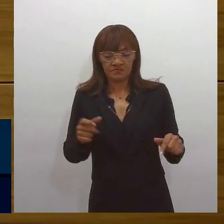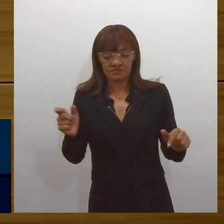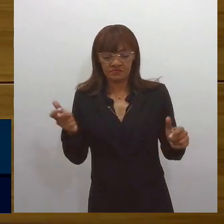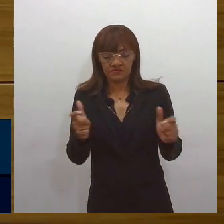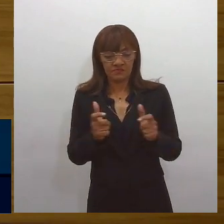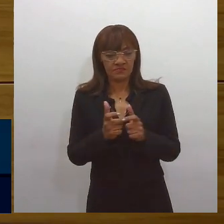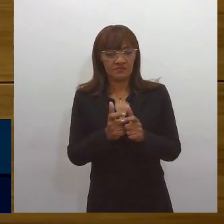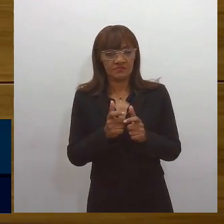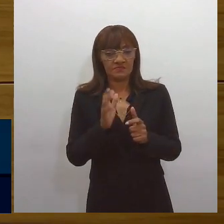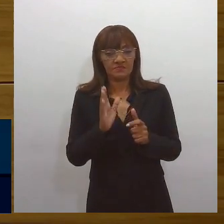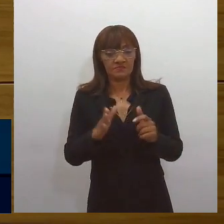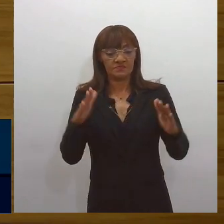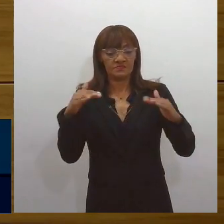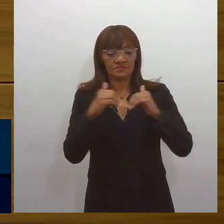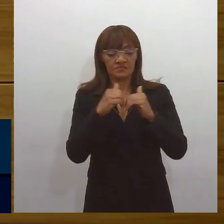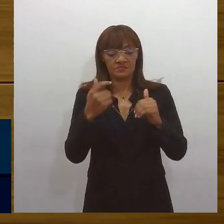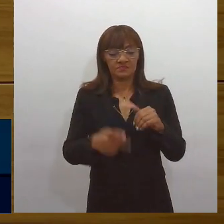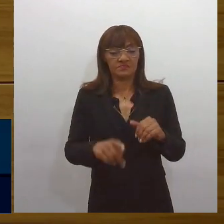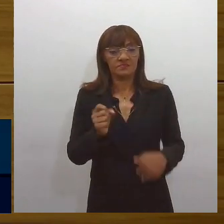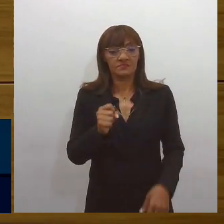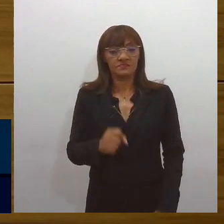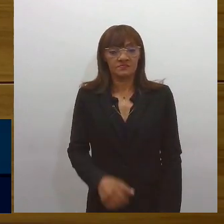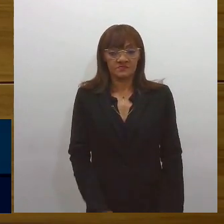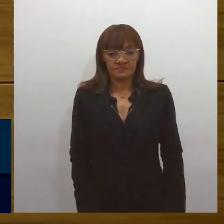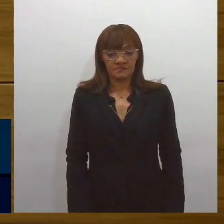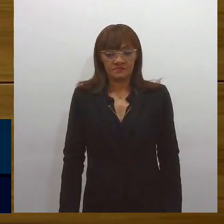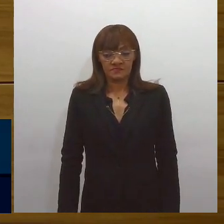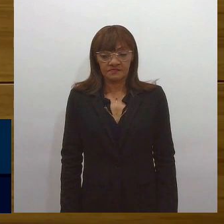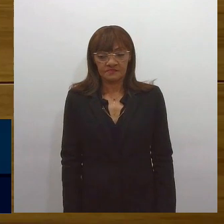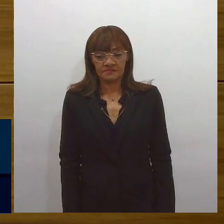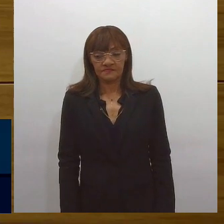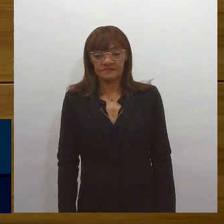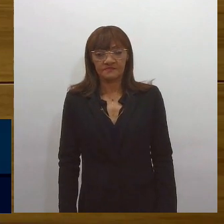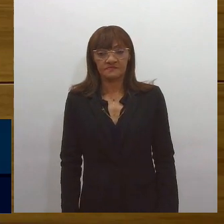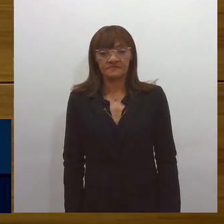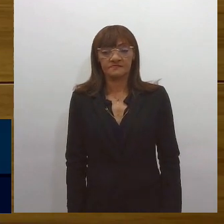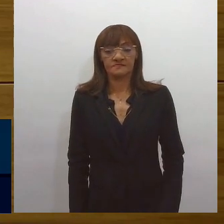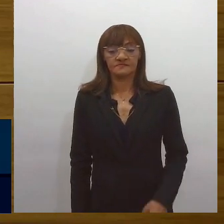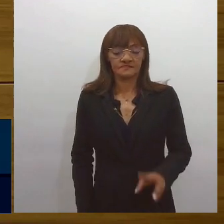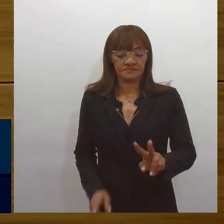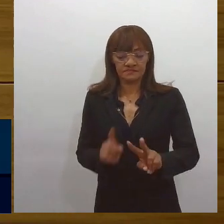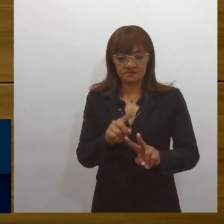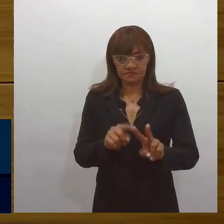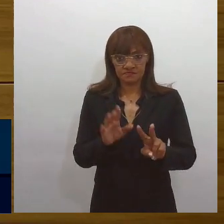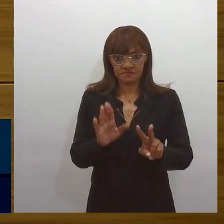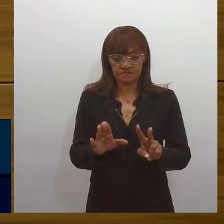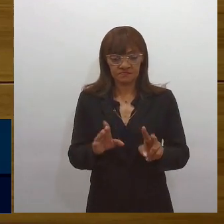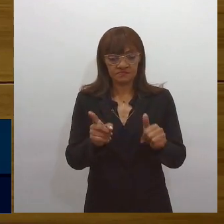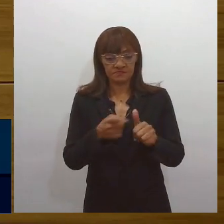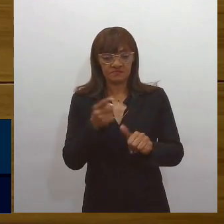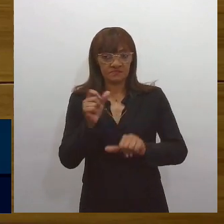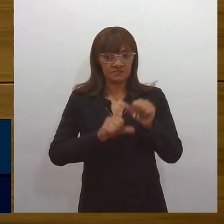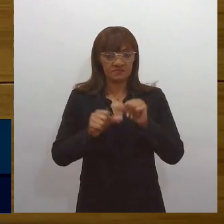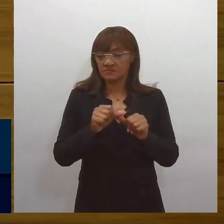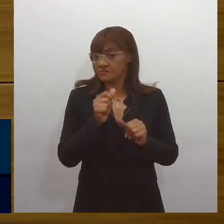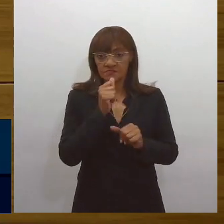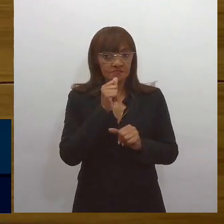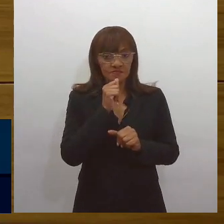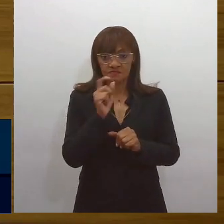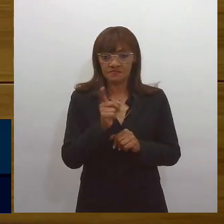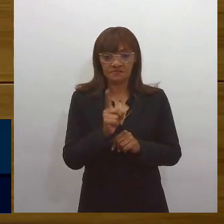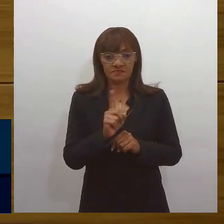sobre a questão da Restauração vou lhe dar duas notícias A primeira é que a gente não tá restaurando ainda né a gente tá fazendo aquele trabalho